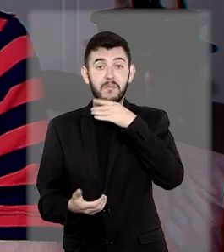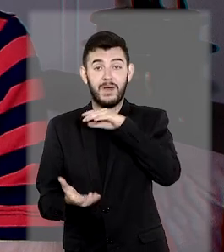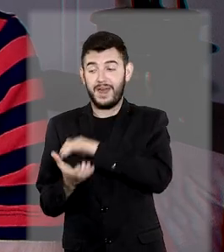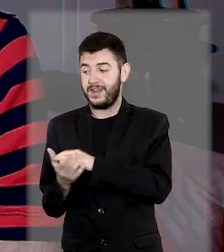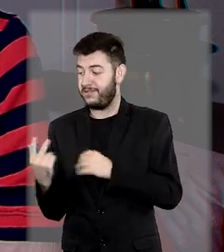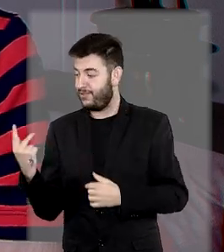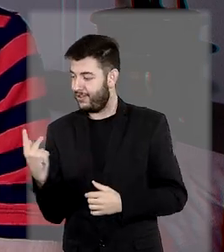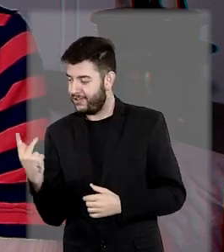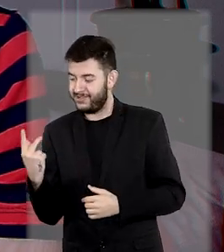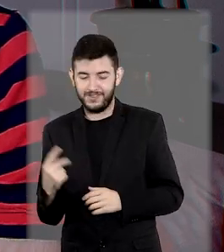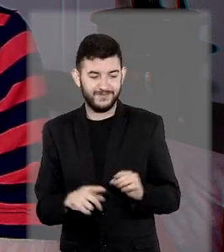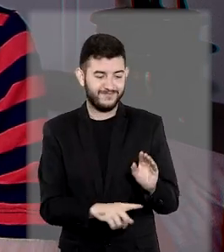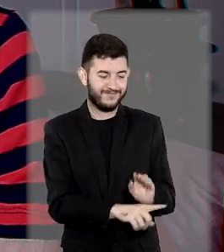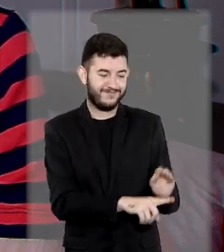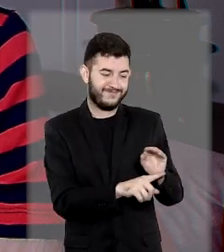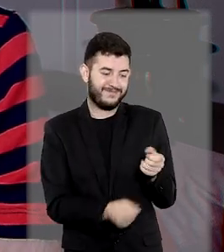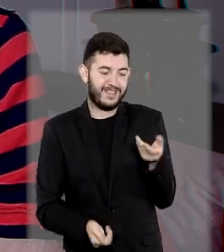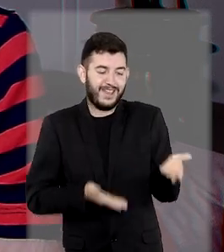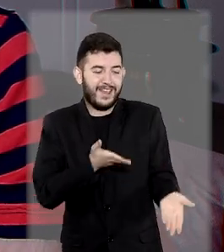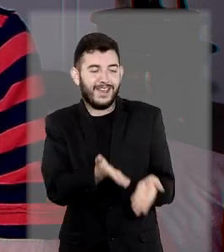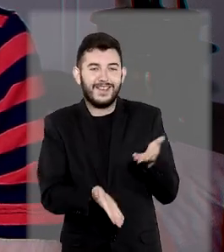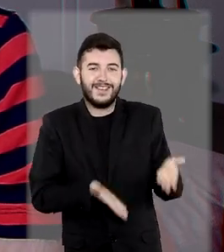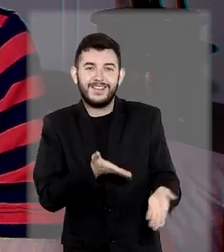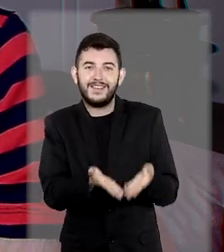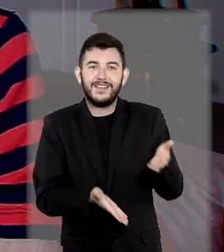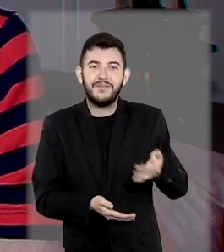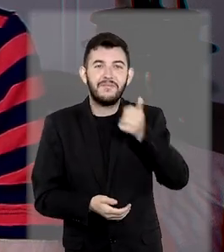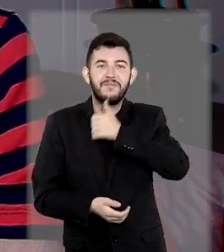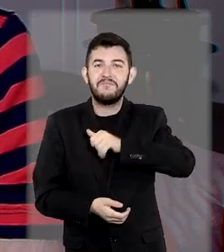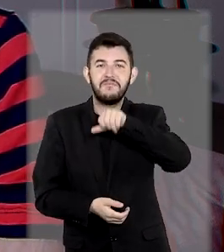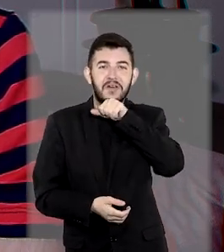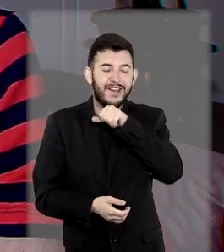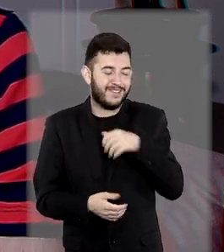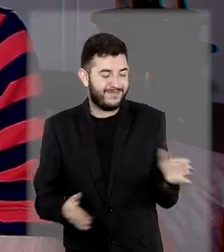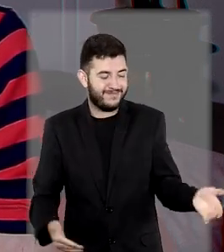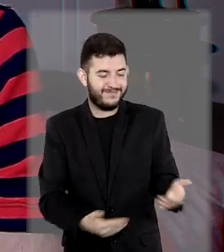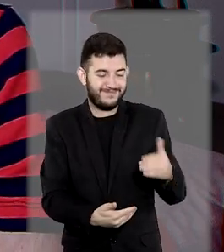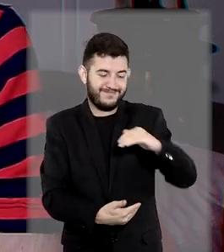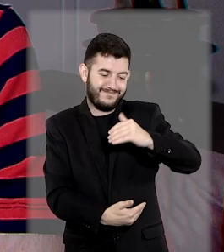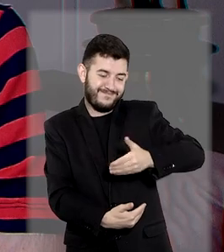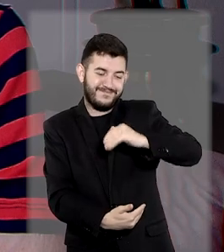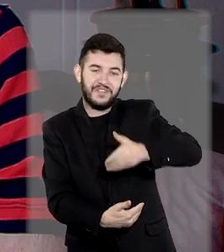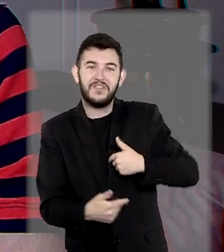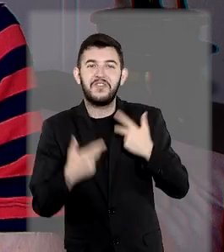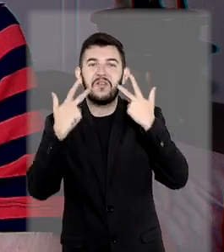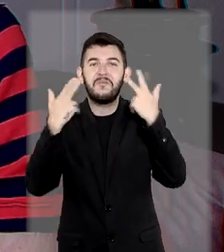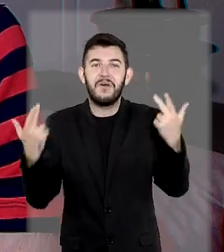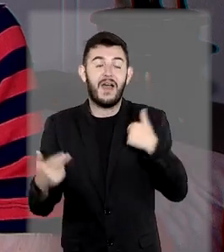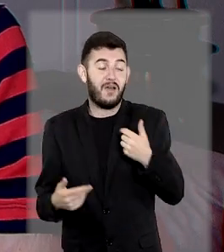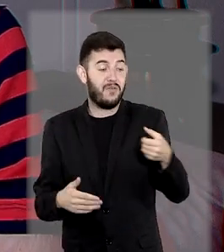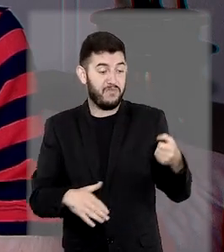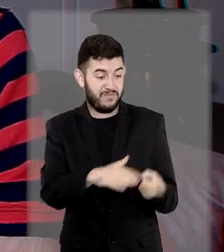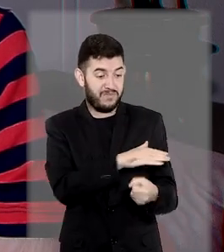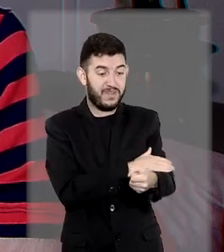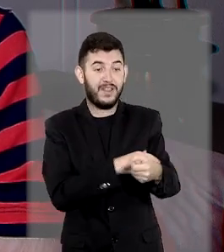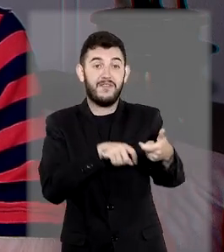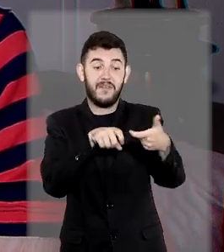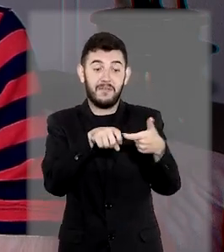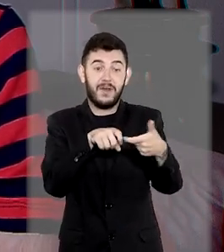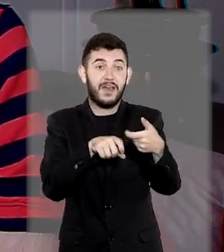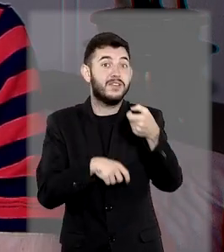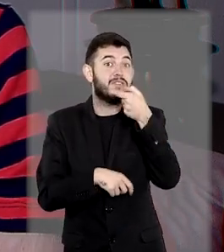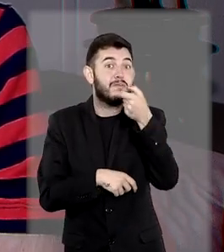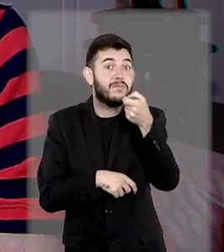na verdade, né? É cuidar desde que nasce, os cuidados maternos normais, levar a médico, né? Dar